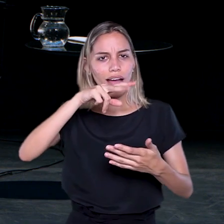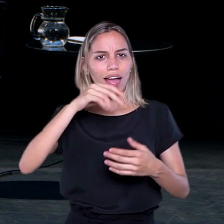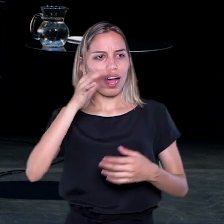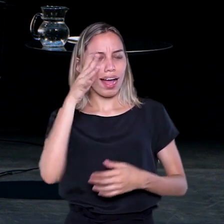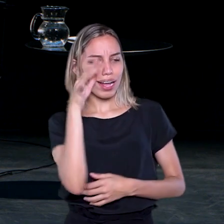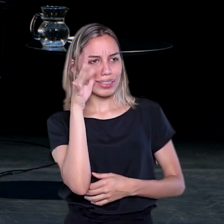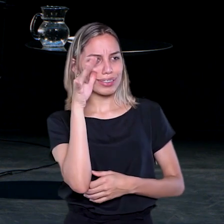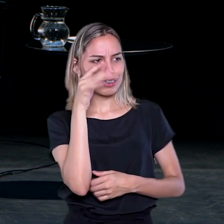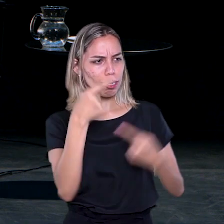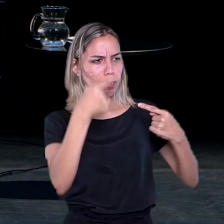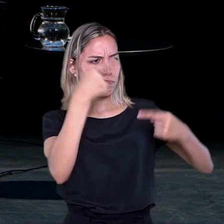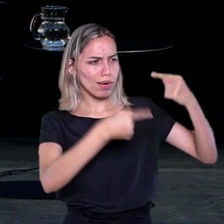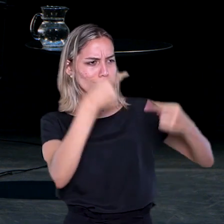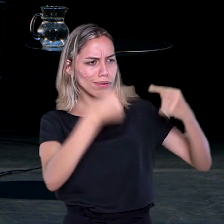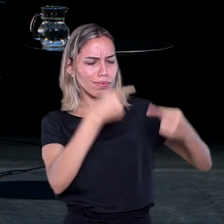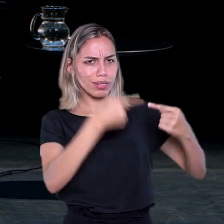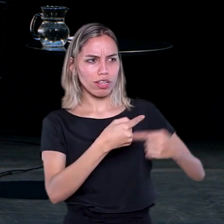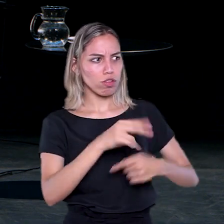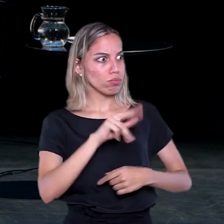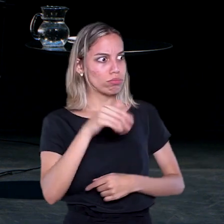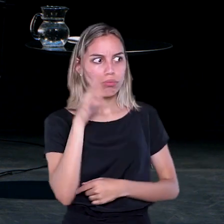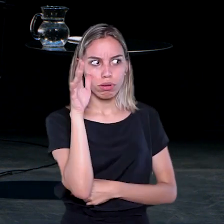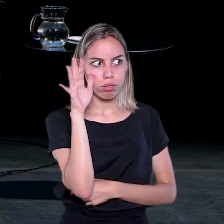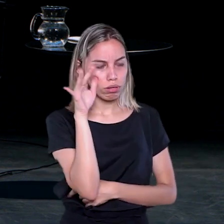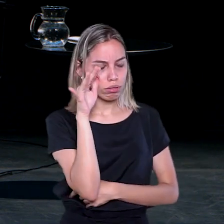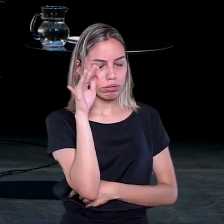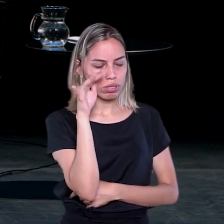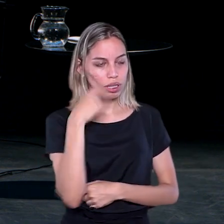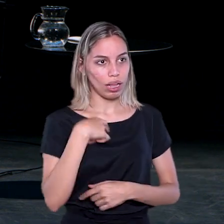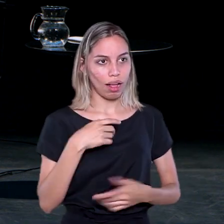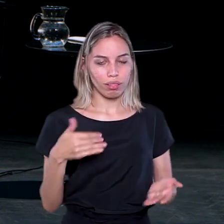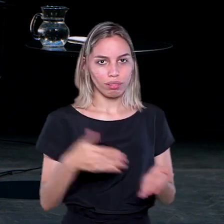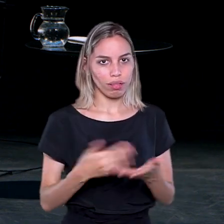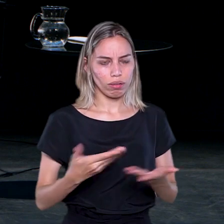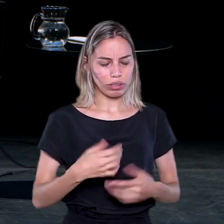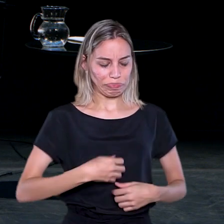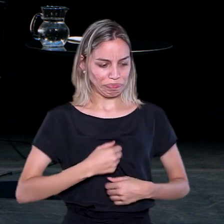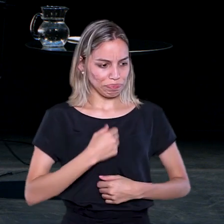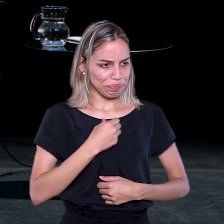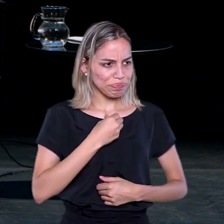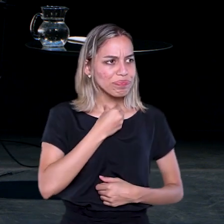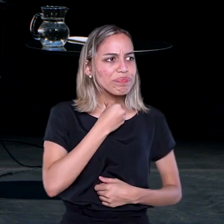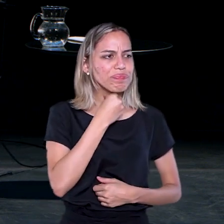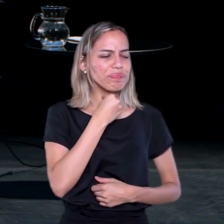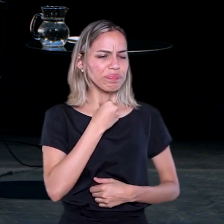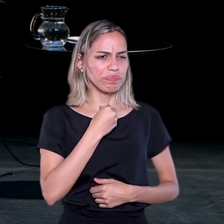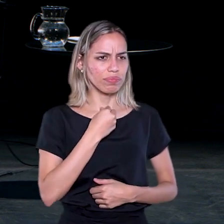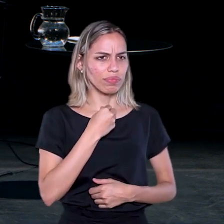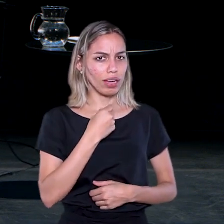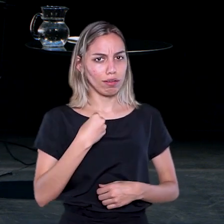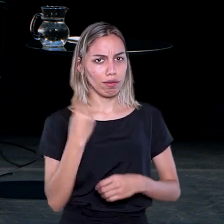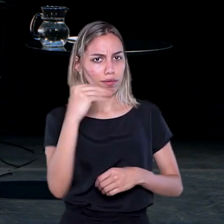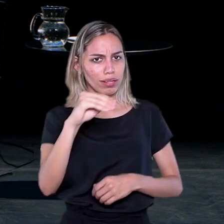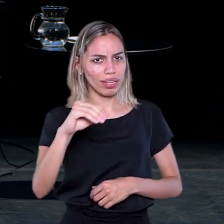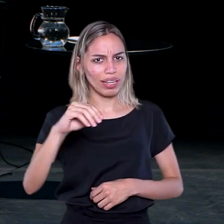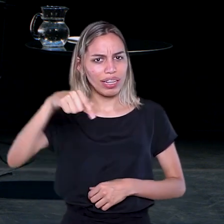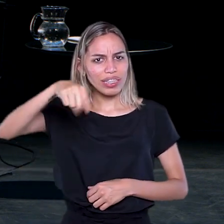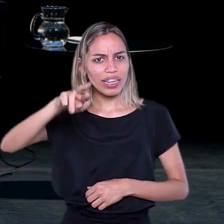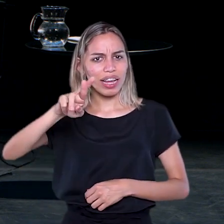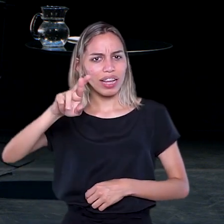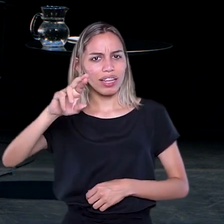poder escrever. Eu nunca tinha assistido. Você assistiu? Não, porque me dá embrulho no estômago até hoje. E aí eu botei o QR Code para vocês terem embrulho no estômago junto comigo.